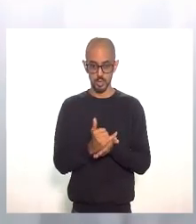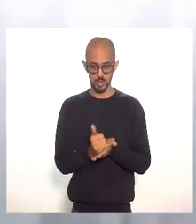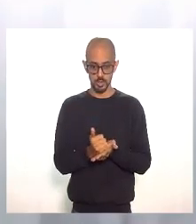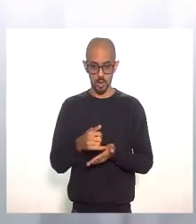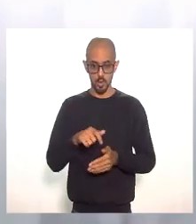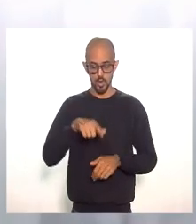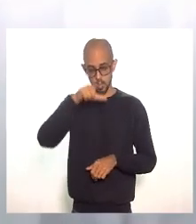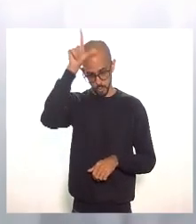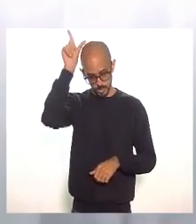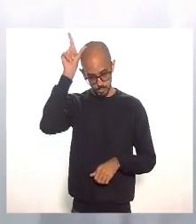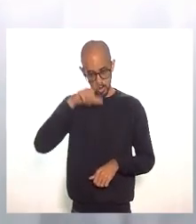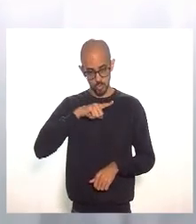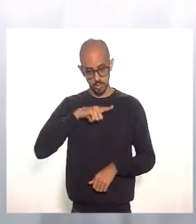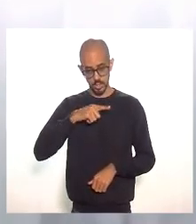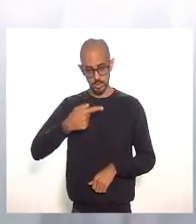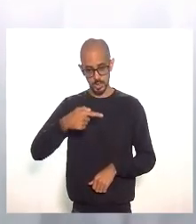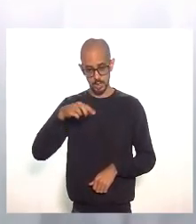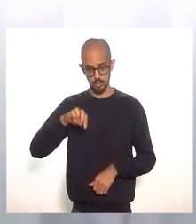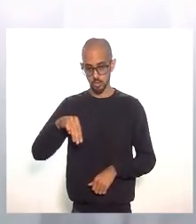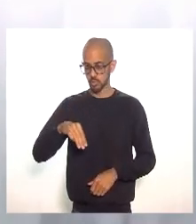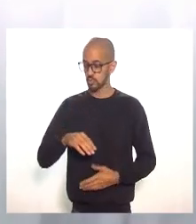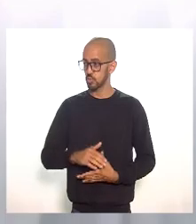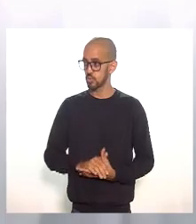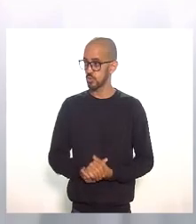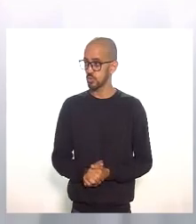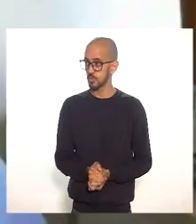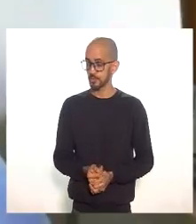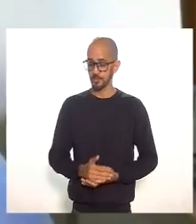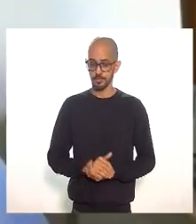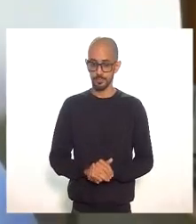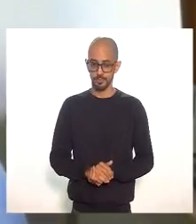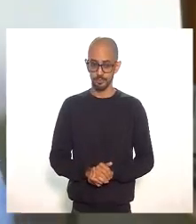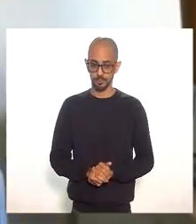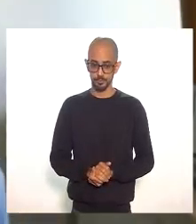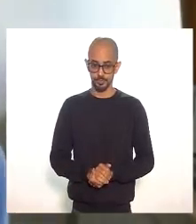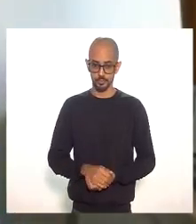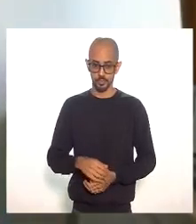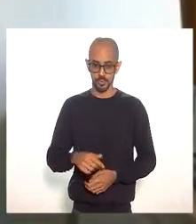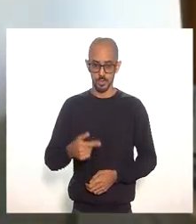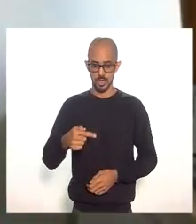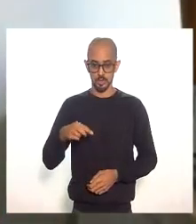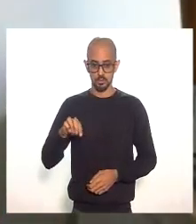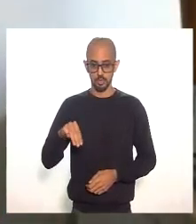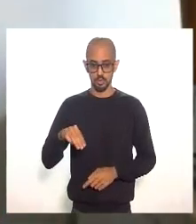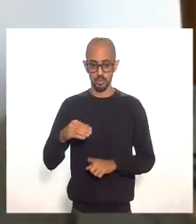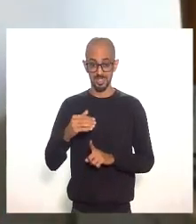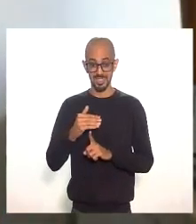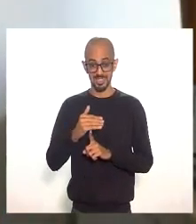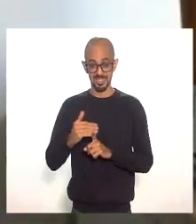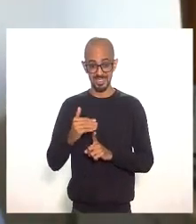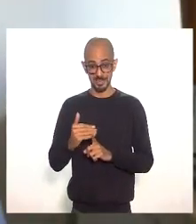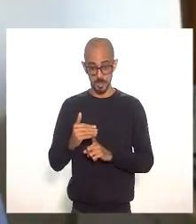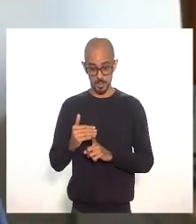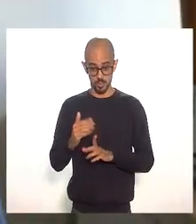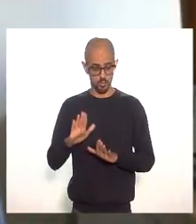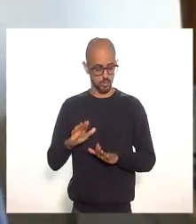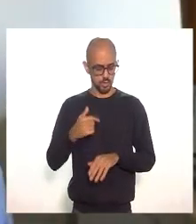Vossa Excelência dispõe de 7 minutos. Senhora presidente. 7 minutos e meio. Nem usarei